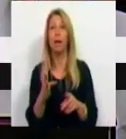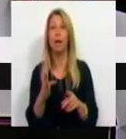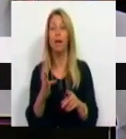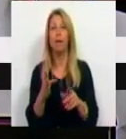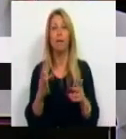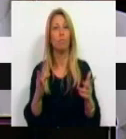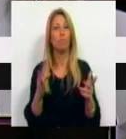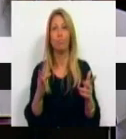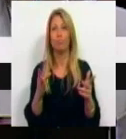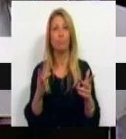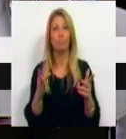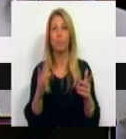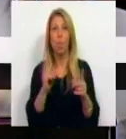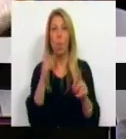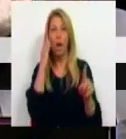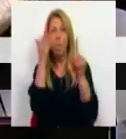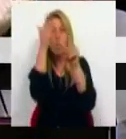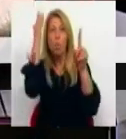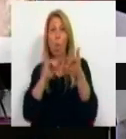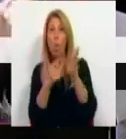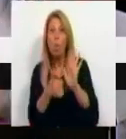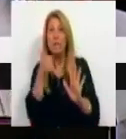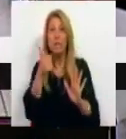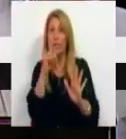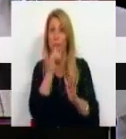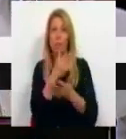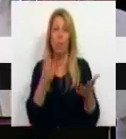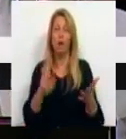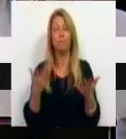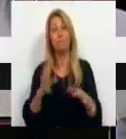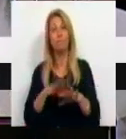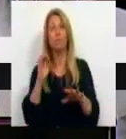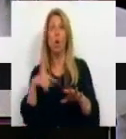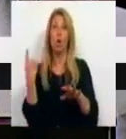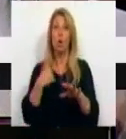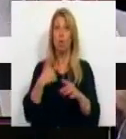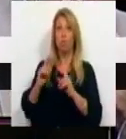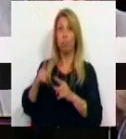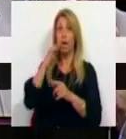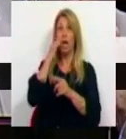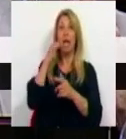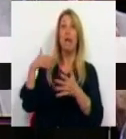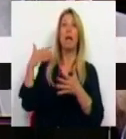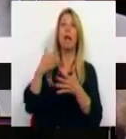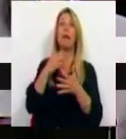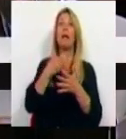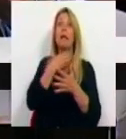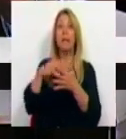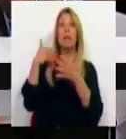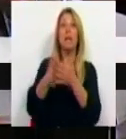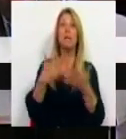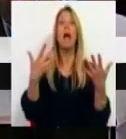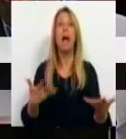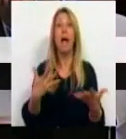não têm ido ao essencial. E a verdade é que desde a crise que andamos a tapar o sol com a peneira e depois ficamos surpreendidos